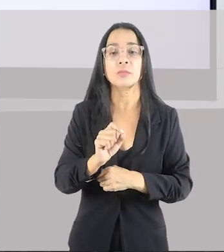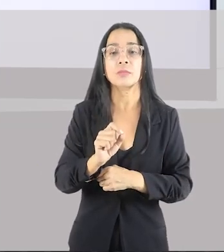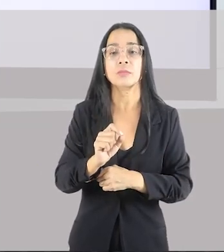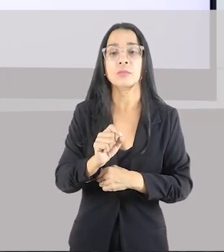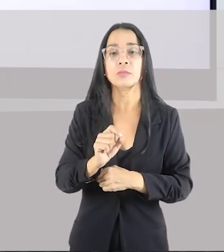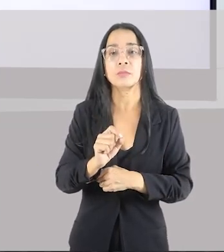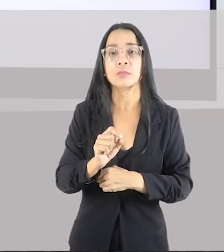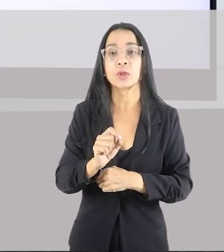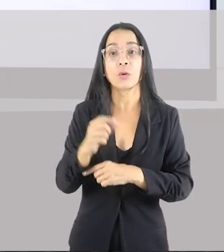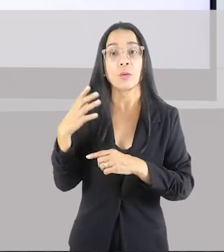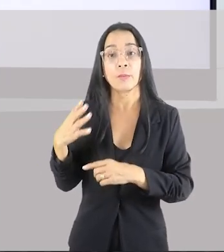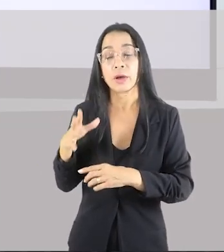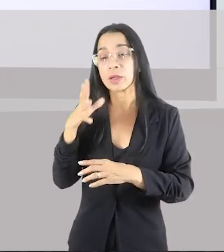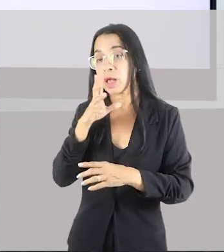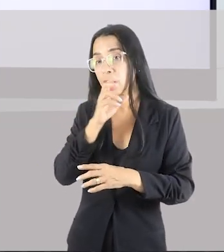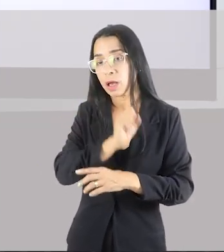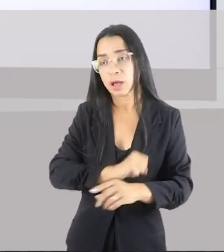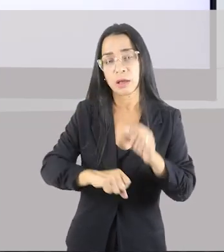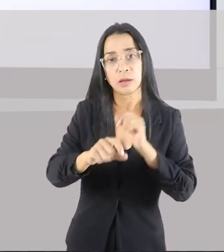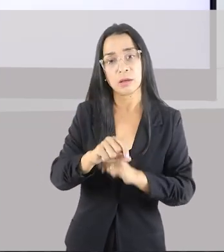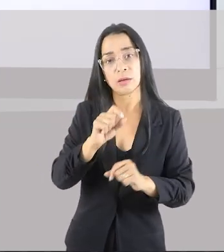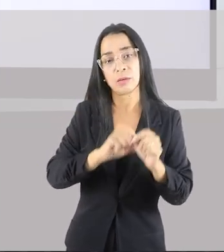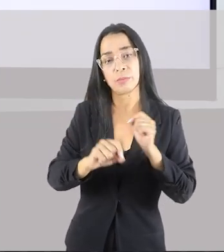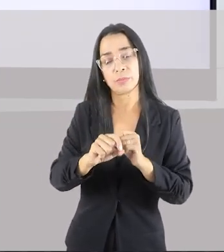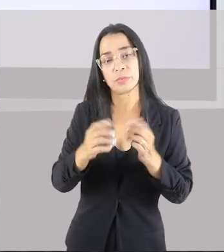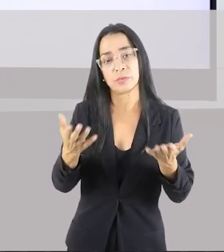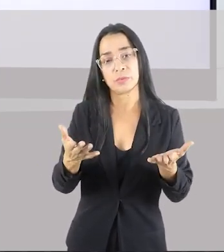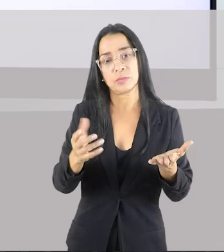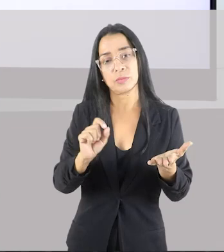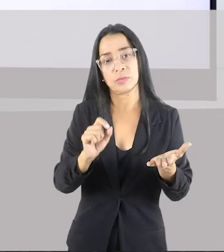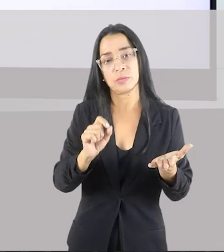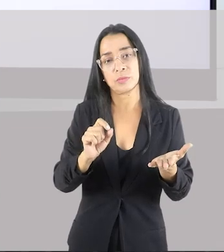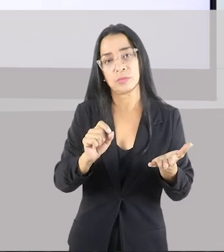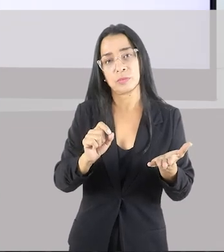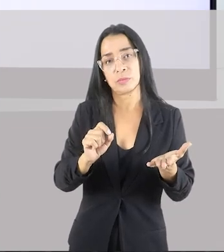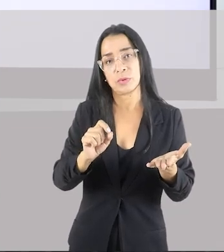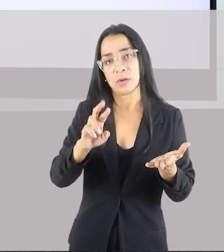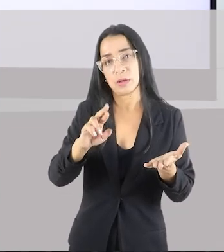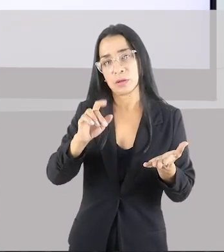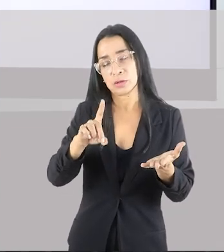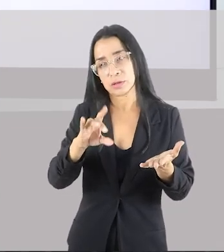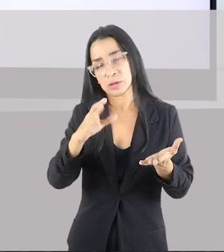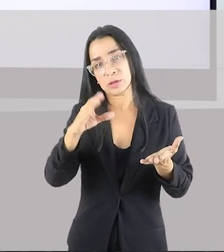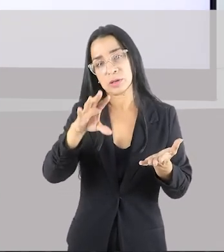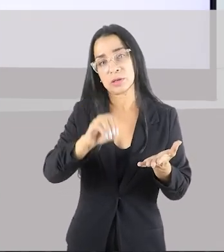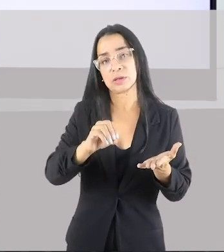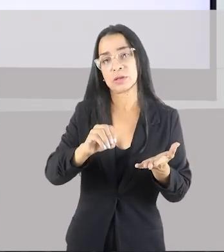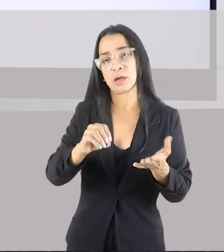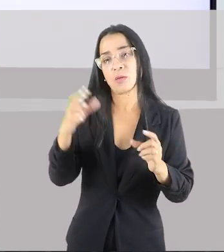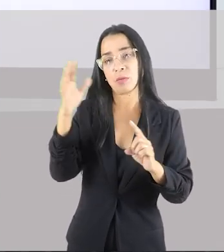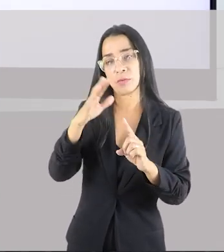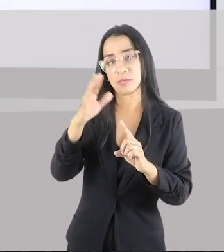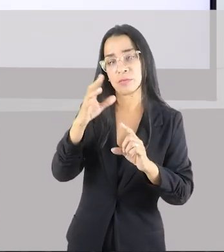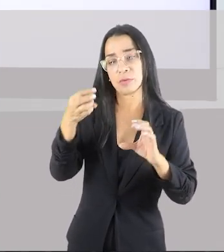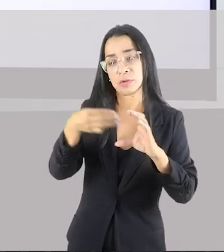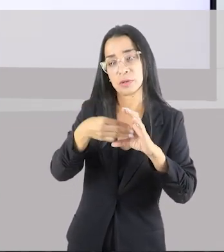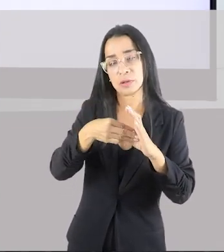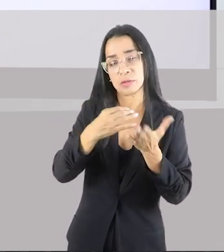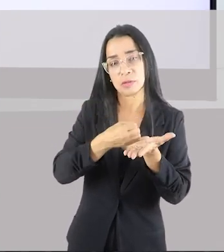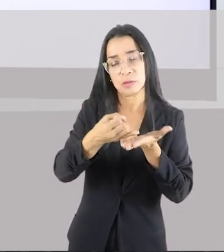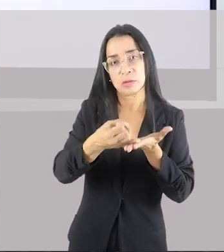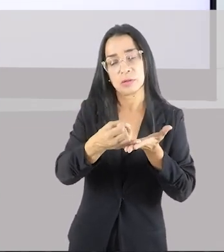mais cedo, né, quanto mais ali essa radiação atingir as células iniciais do